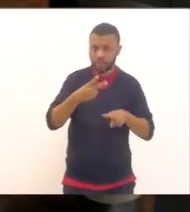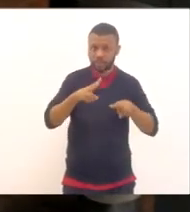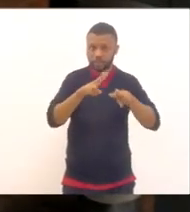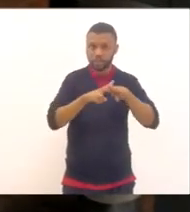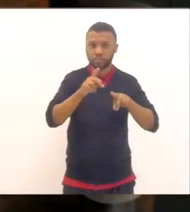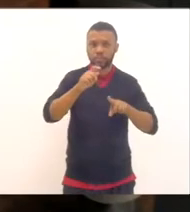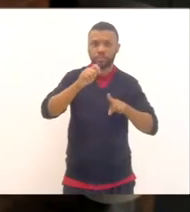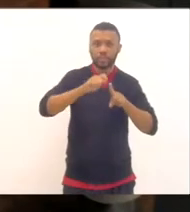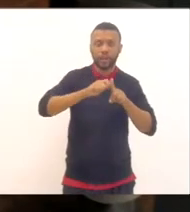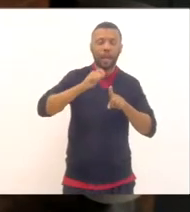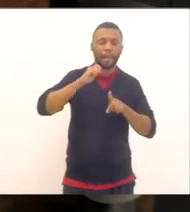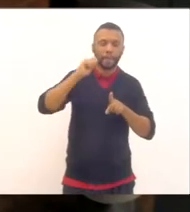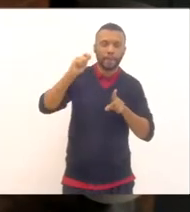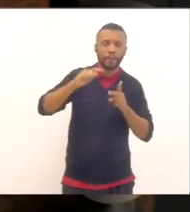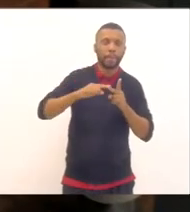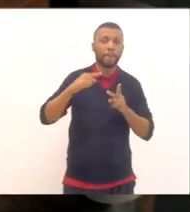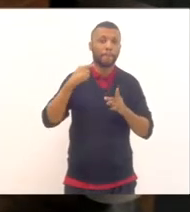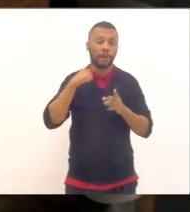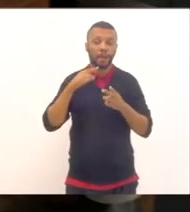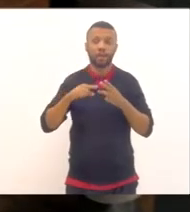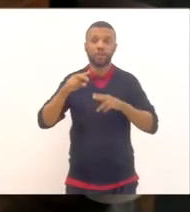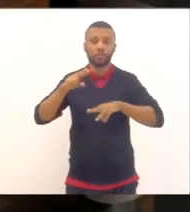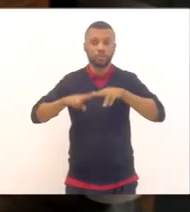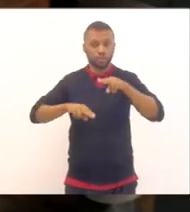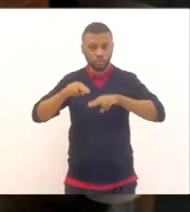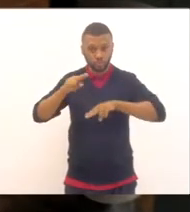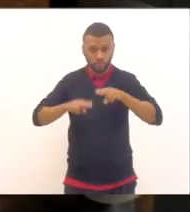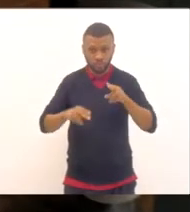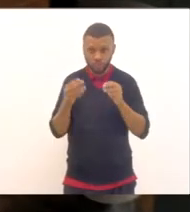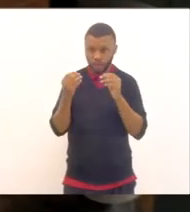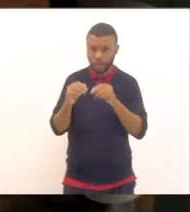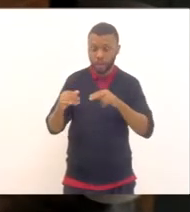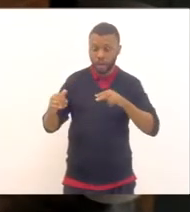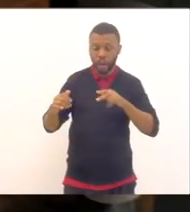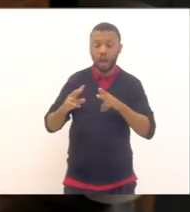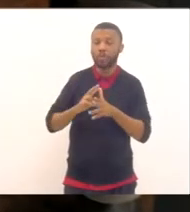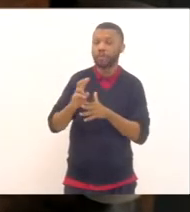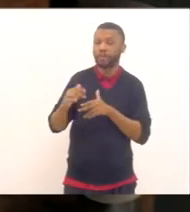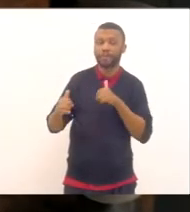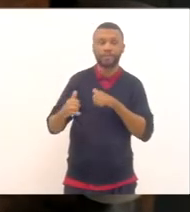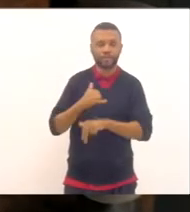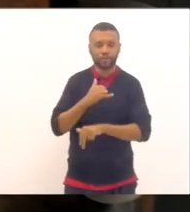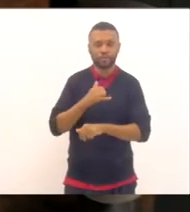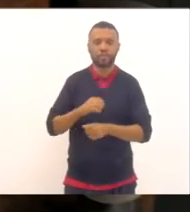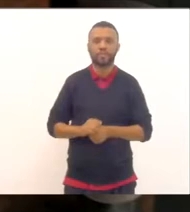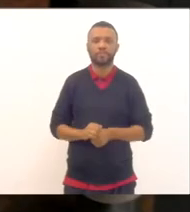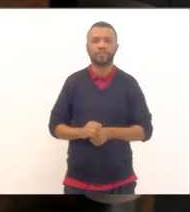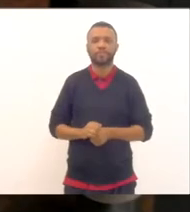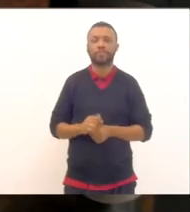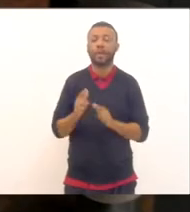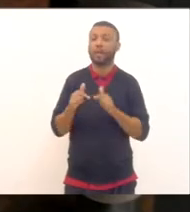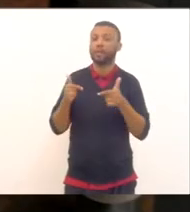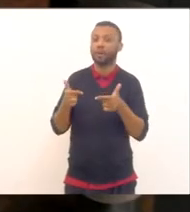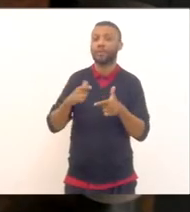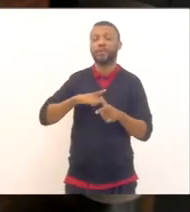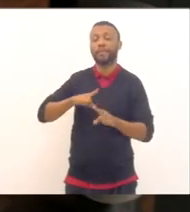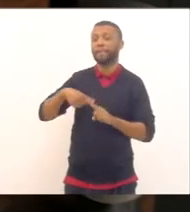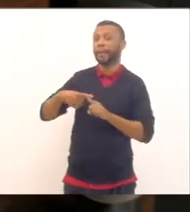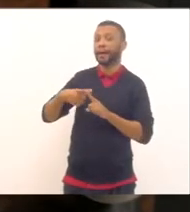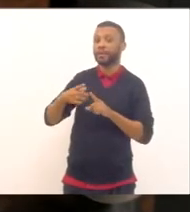abriu mais um tendo como SuperVia vítima a força-tarefa fez mais